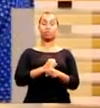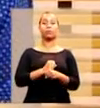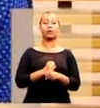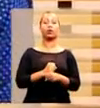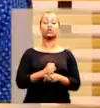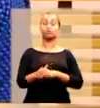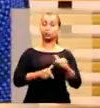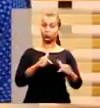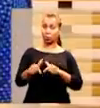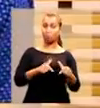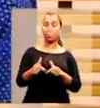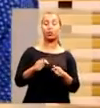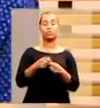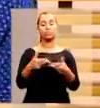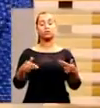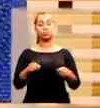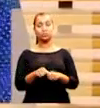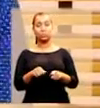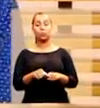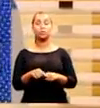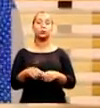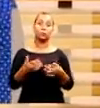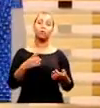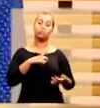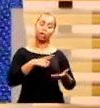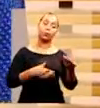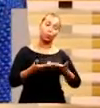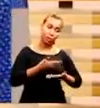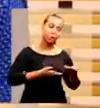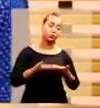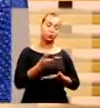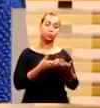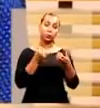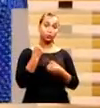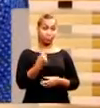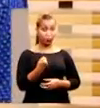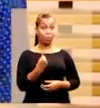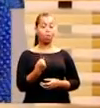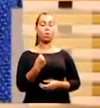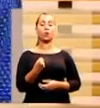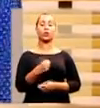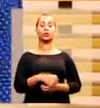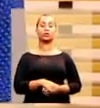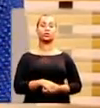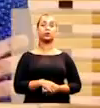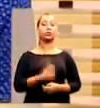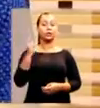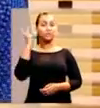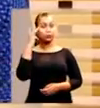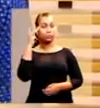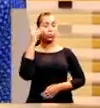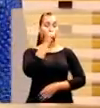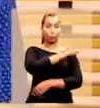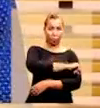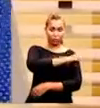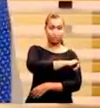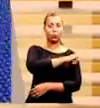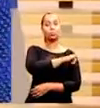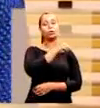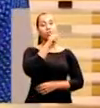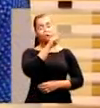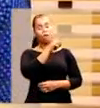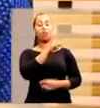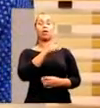ano de trabalho de produção, então a gente tem um relacionamento bem forte, bem consolidado em São Paulo e Rio de Janeiro,